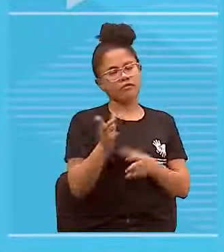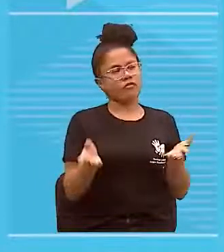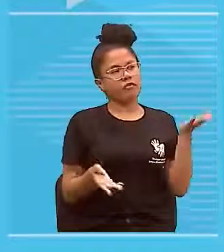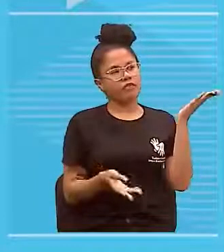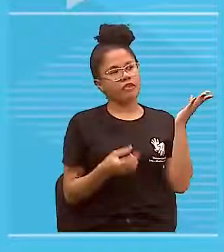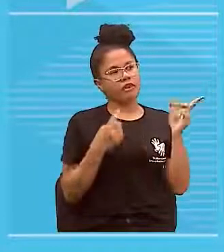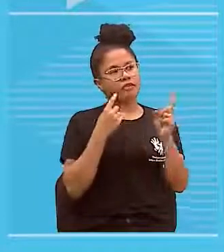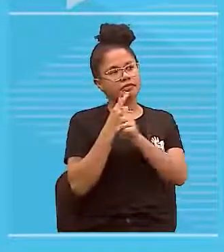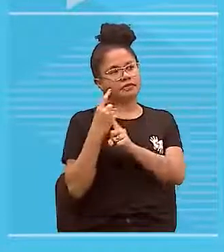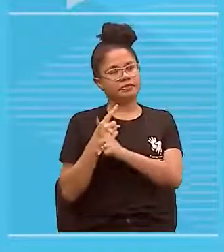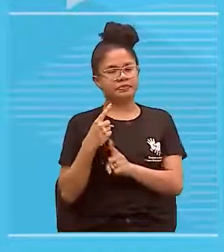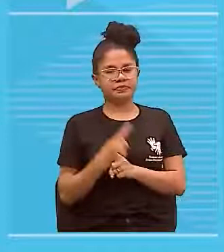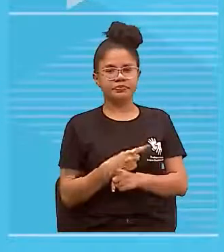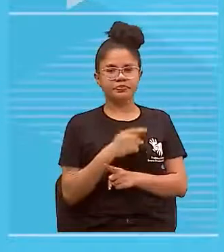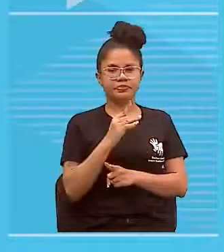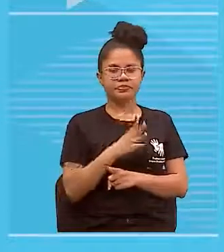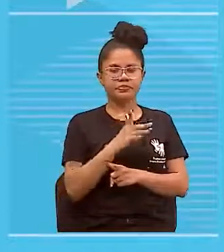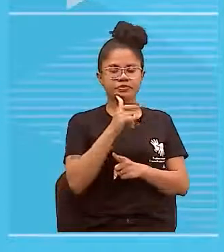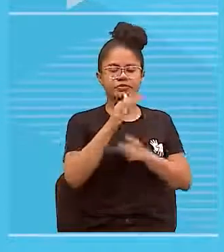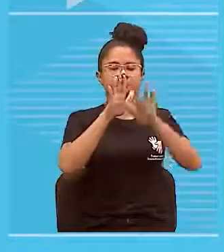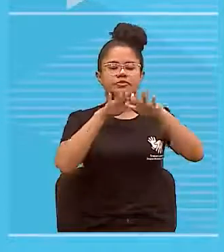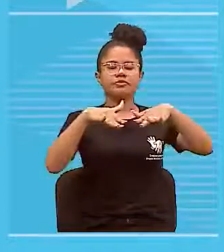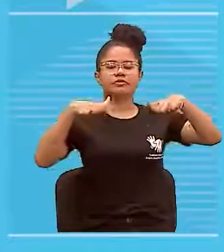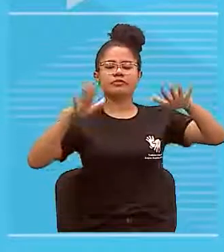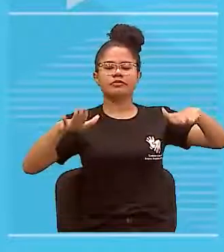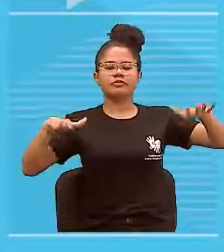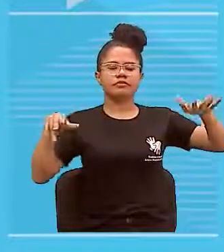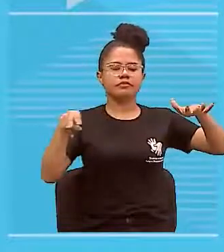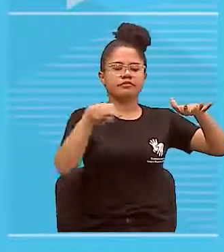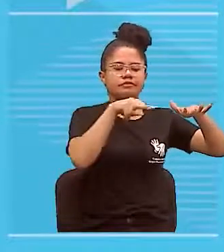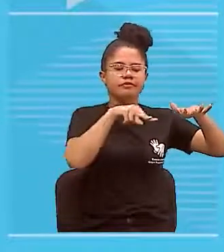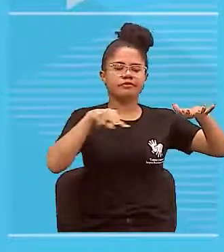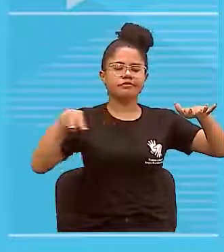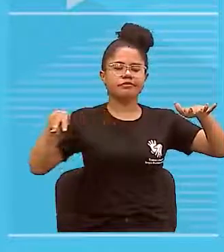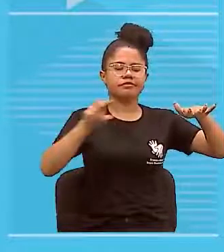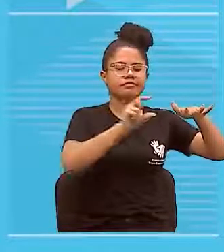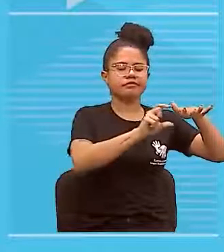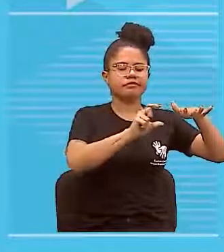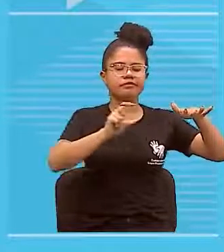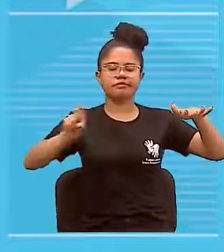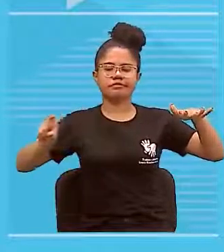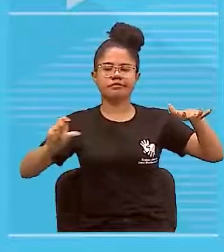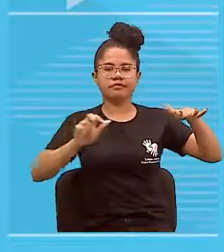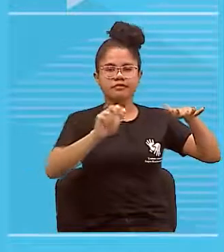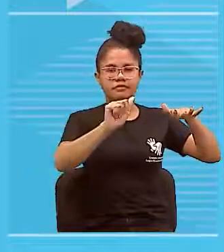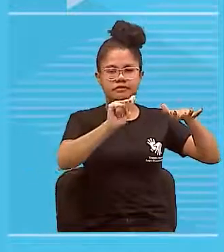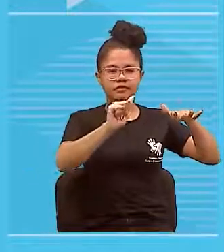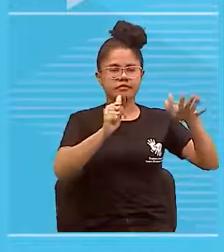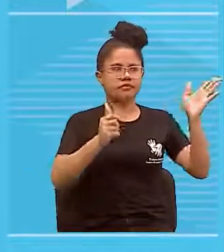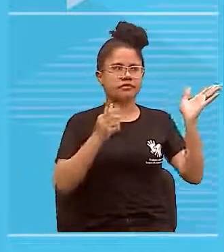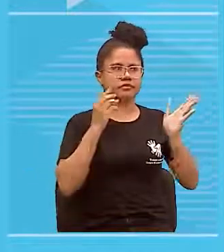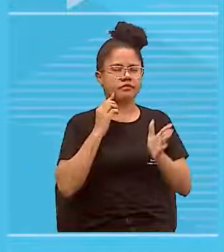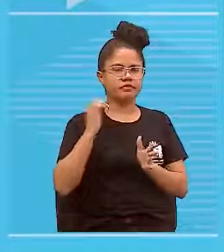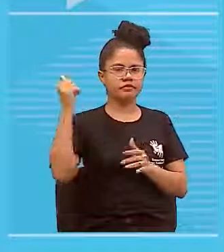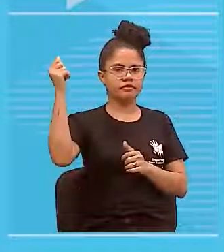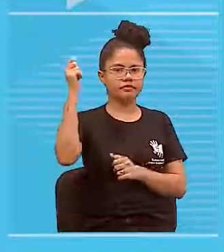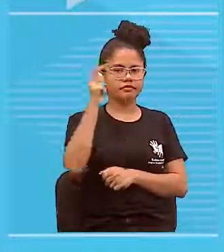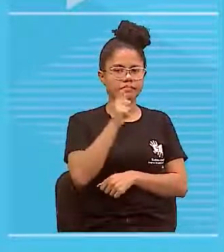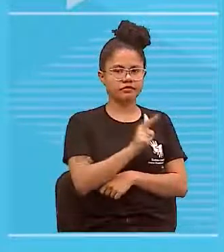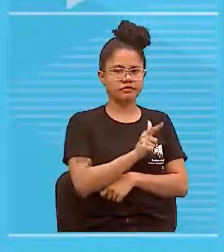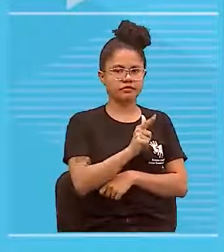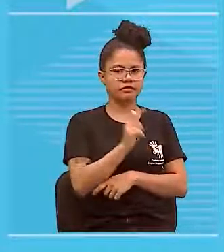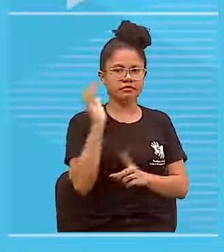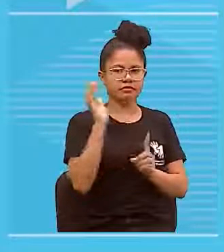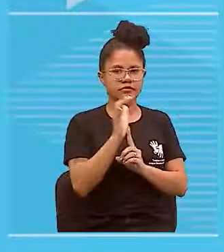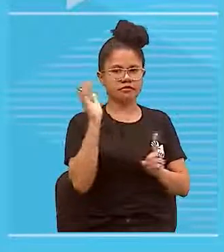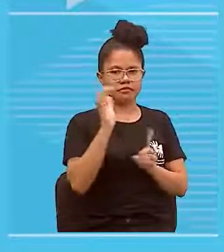encontrar esses fitoplânctons aqui em cima. Então, a luminosidade interfere